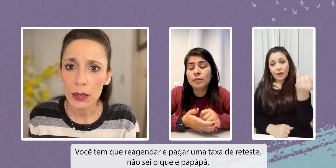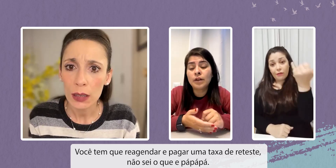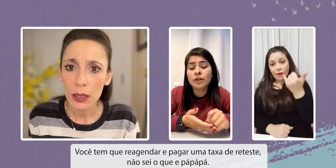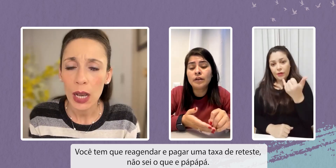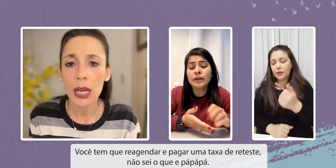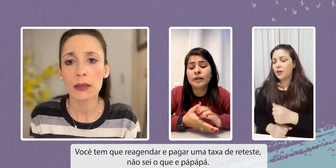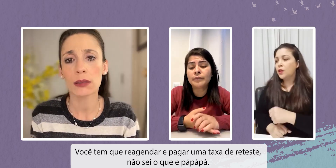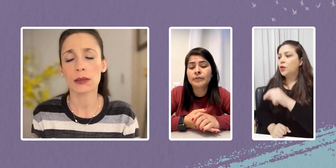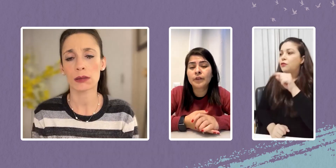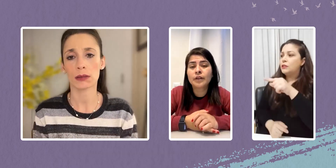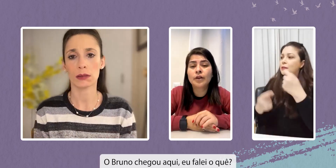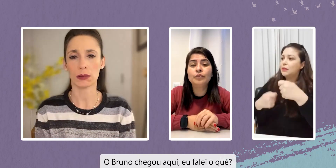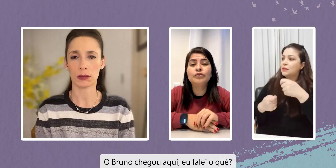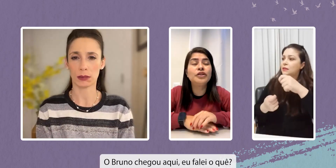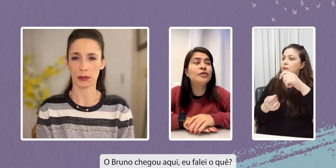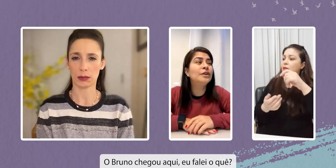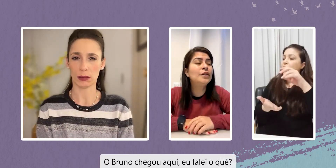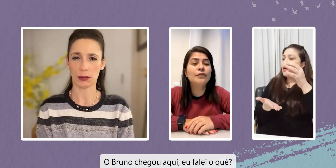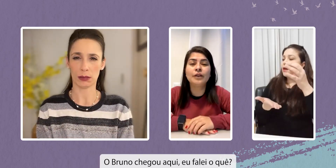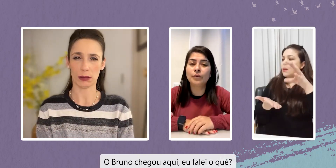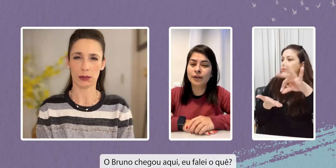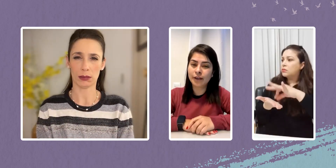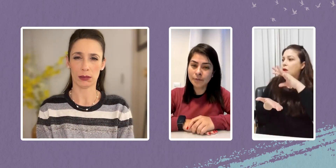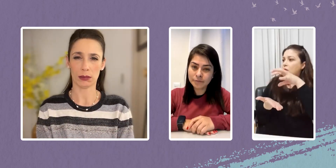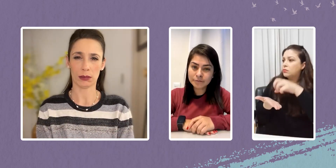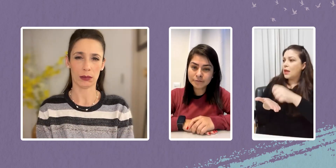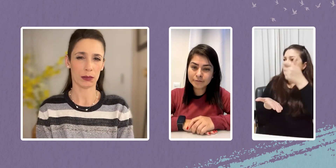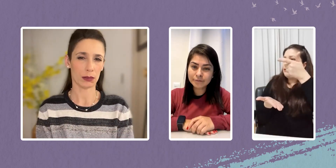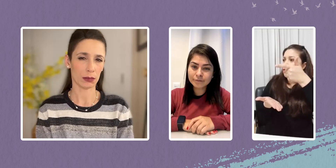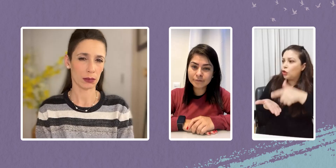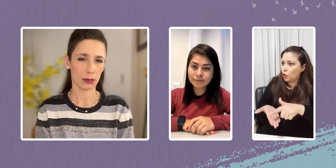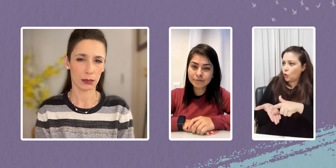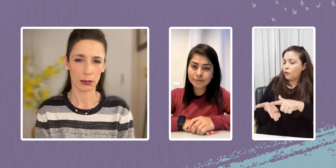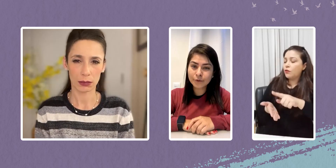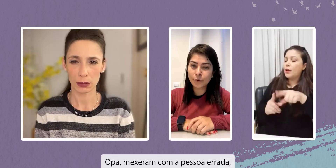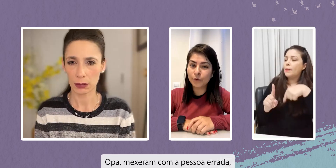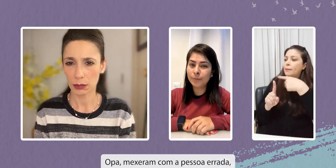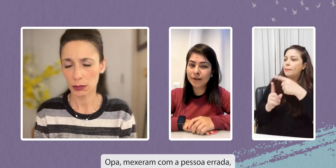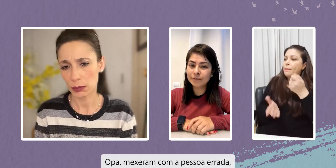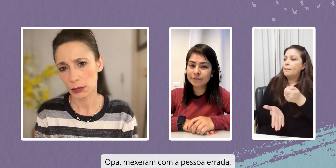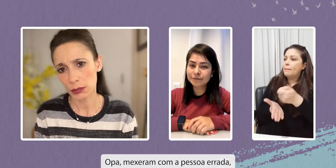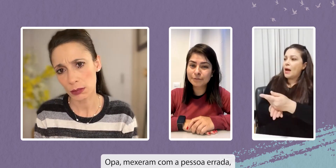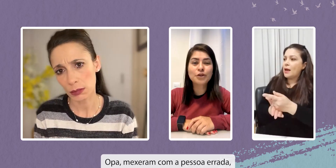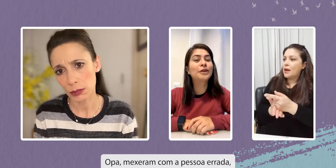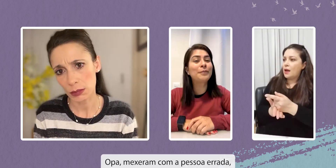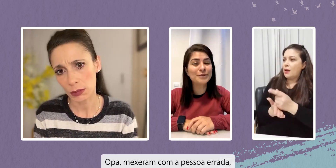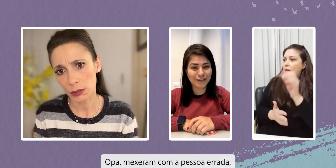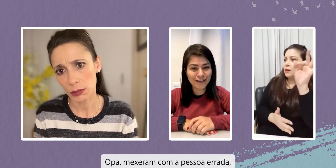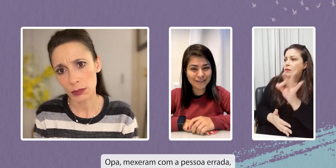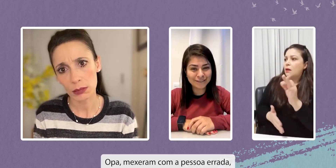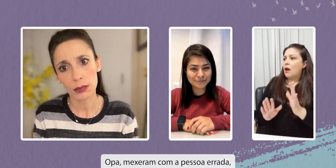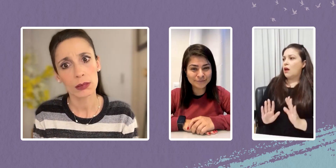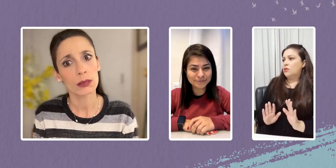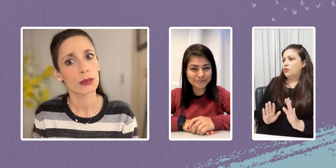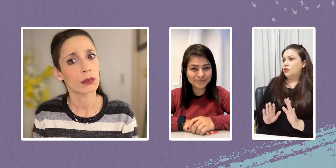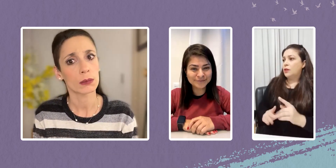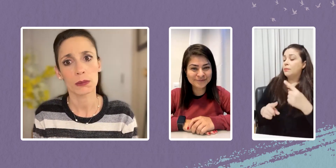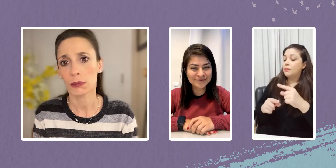sei o que, brararara. O Bruno chegou aqui, eu falei, o quê? Opa, mexeram com a pessoa